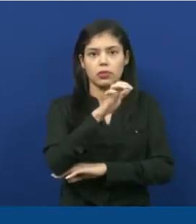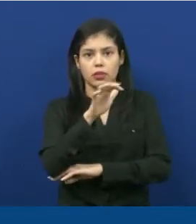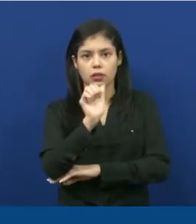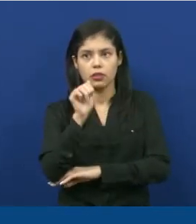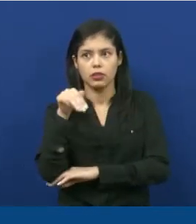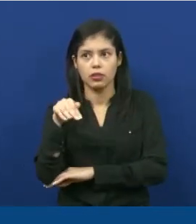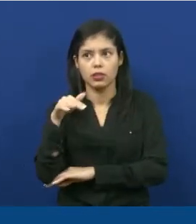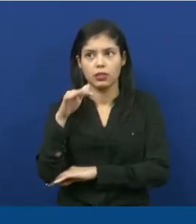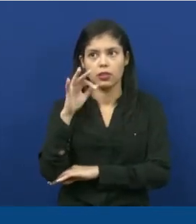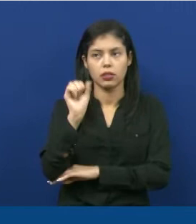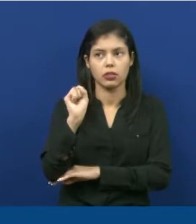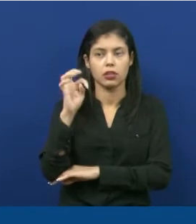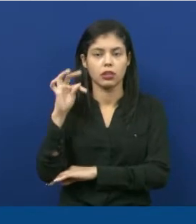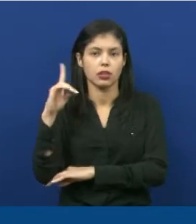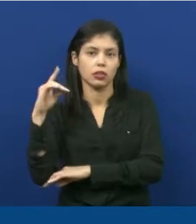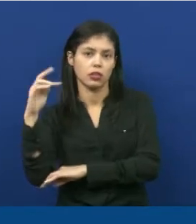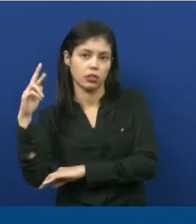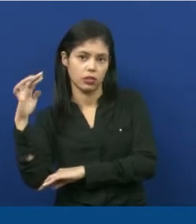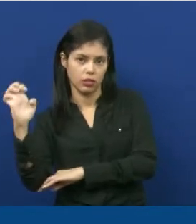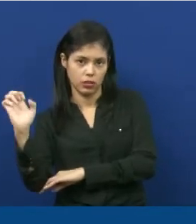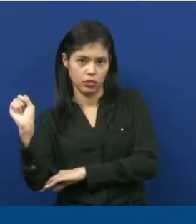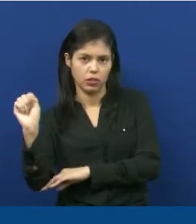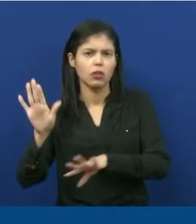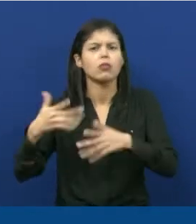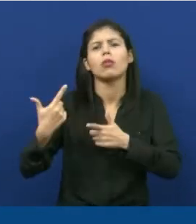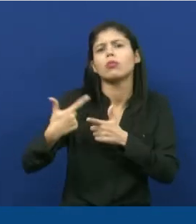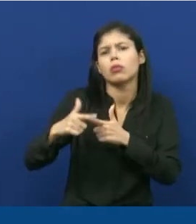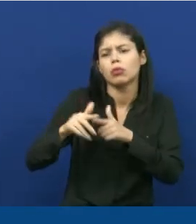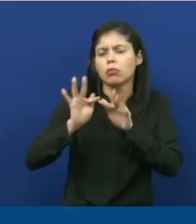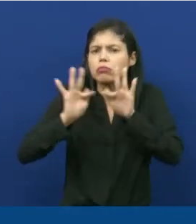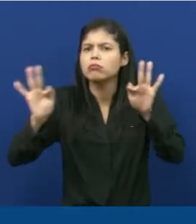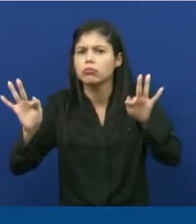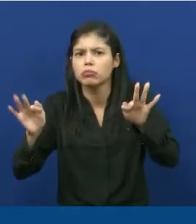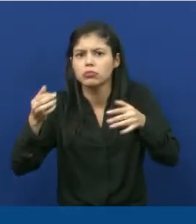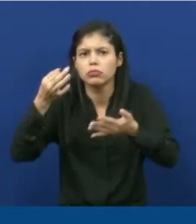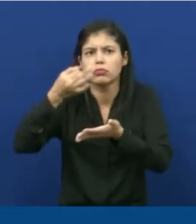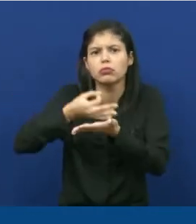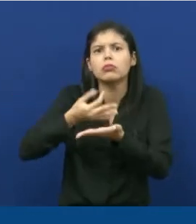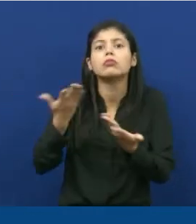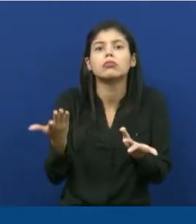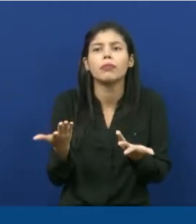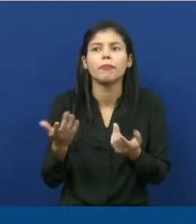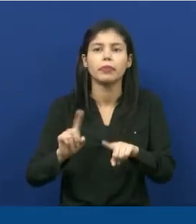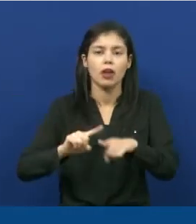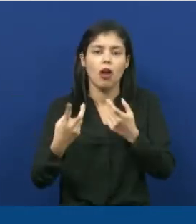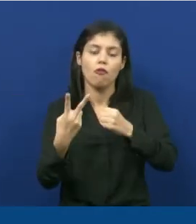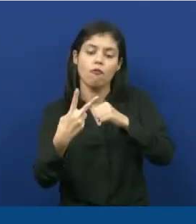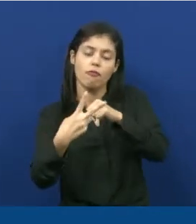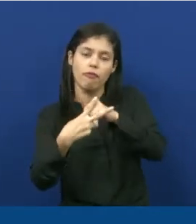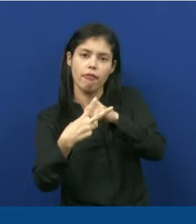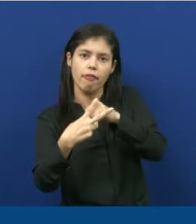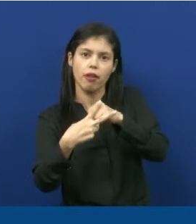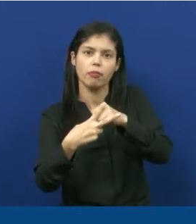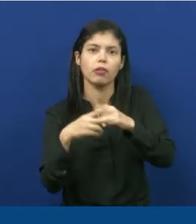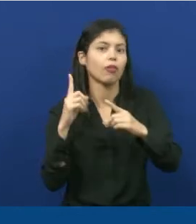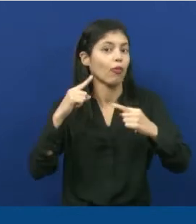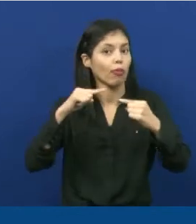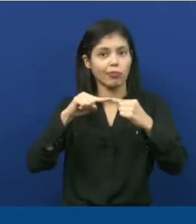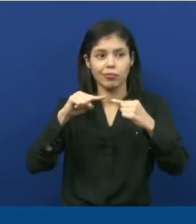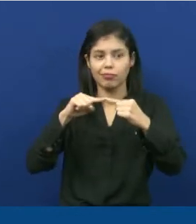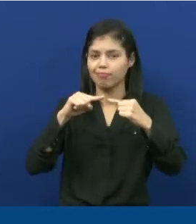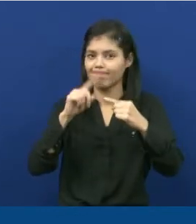We am students. Qual o problema dessa frase aí? É a forma do verbo que não está